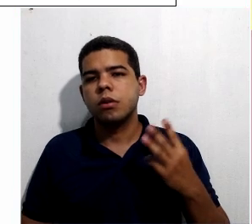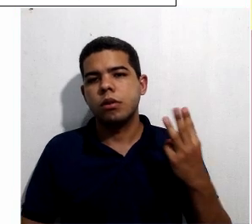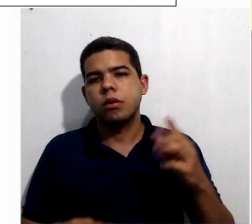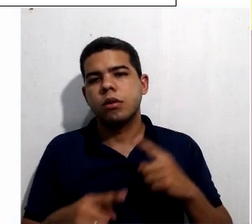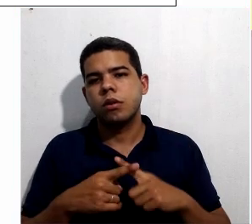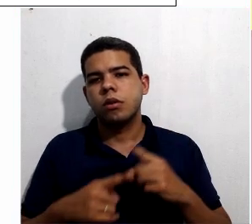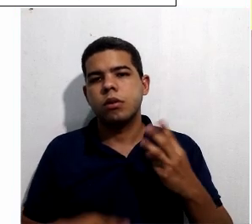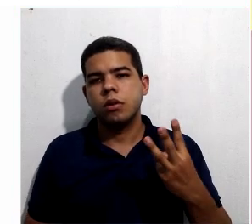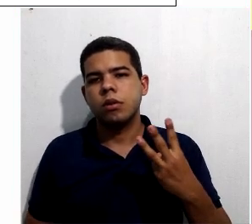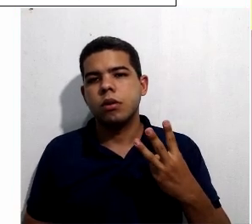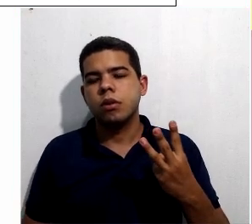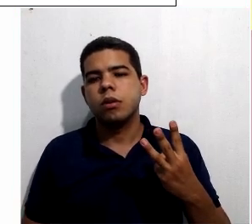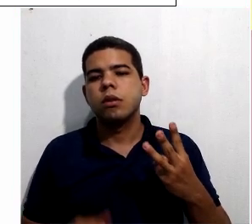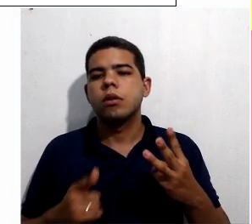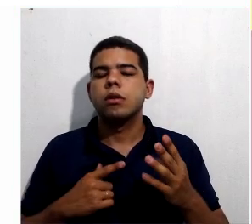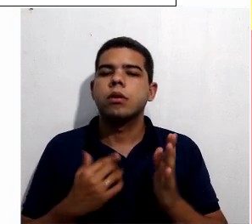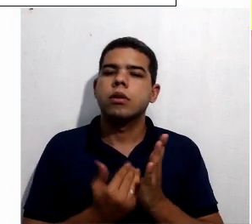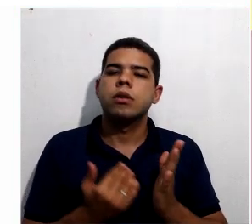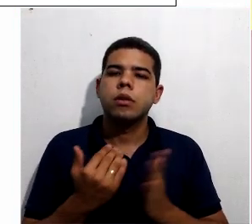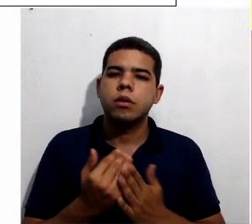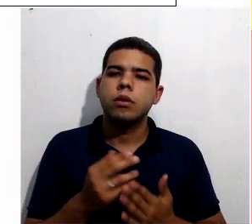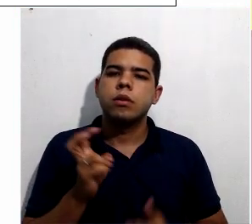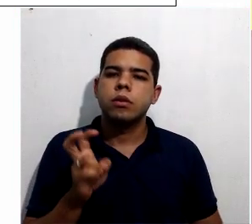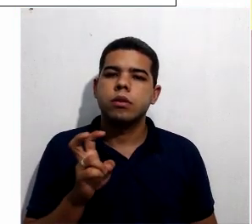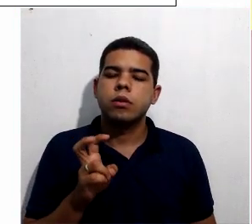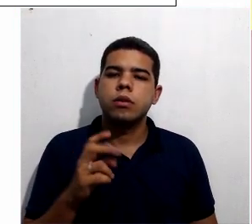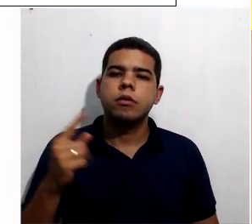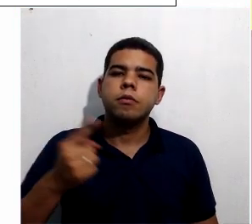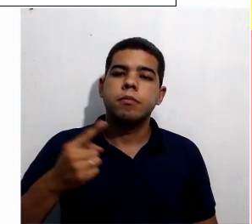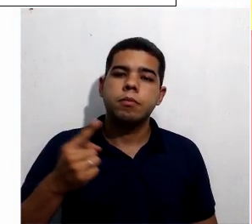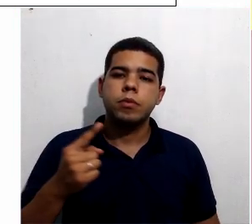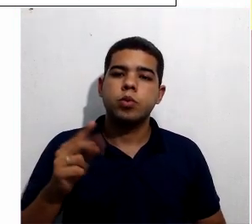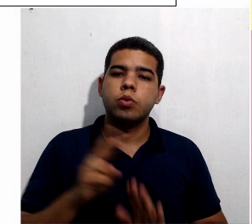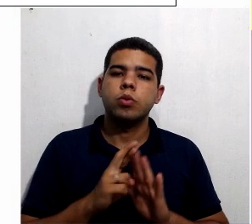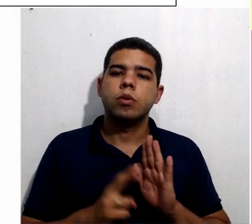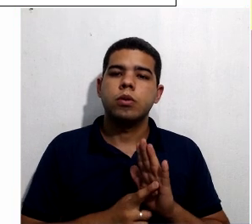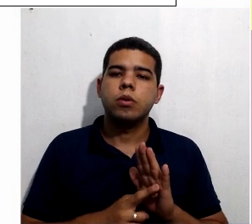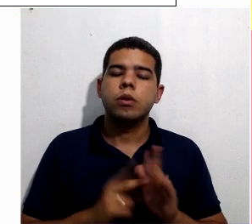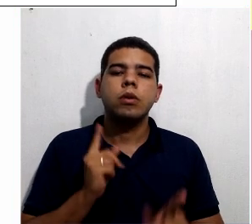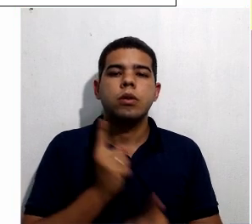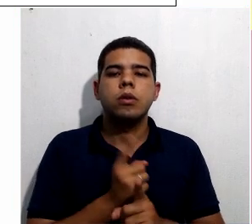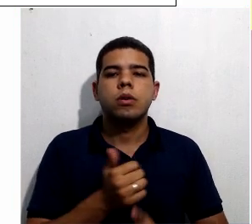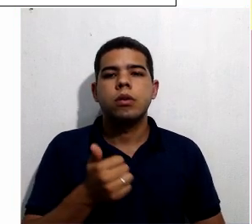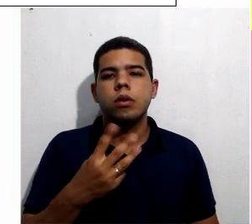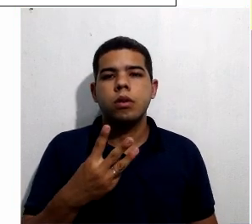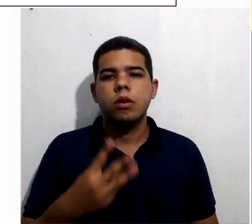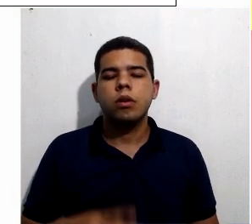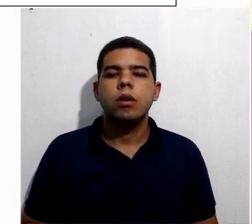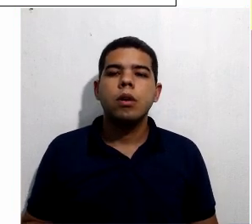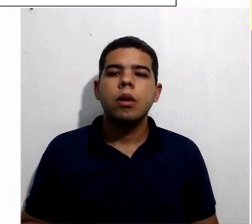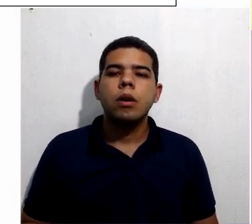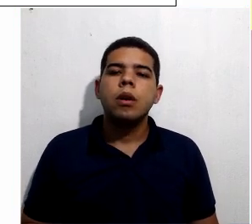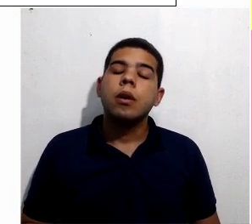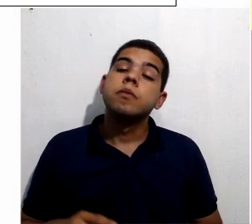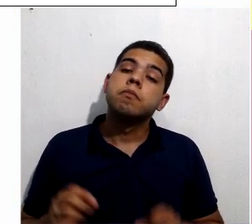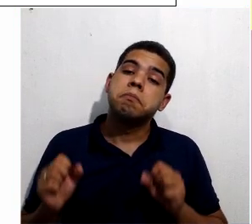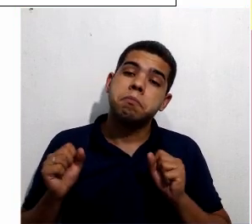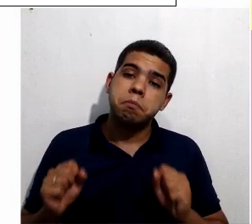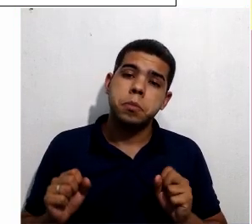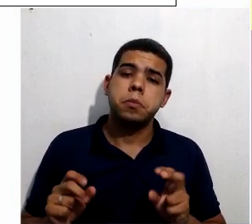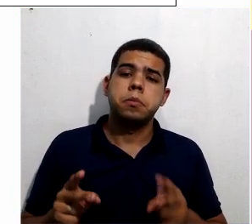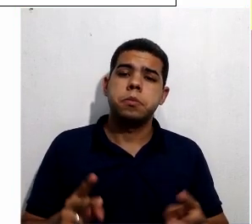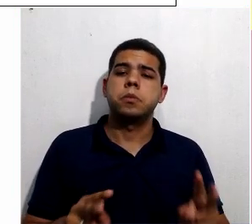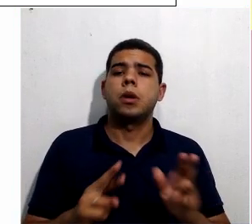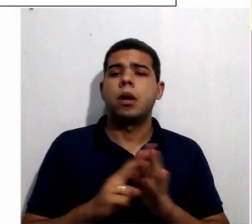3 vezes 3, e adiciono a 5, que é o meu primeiro termo, encontrando aqui 13. Então, eu posso